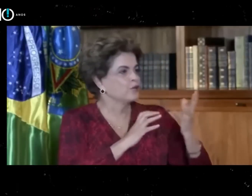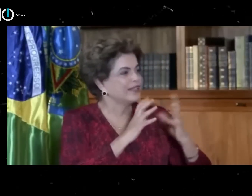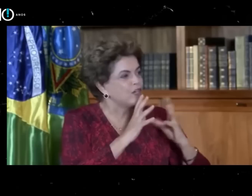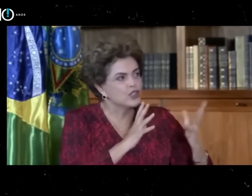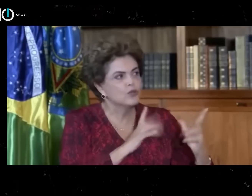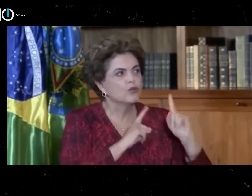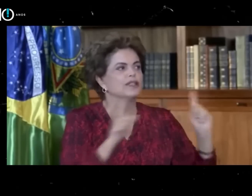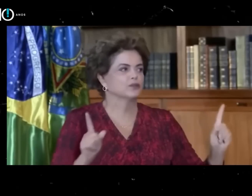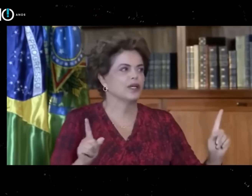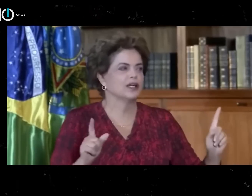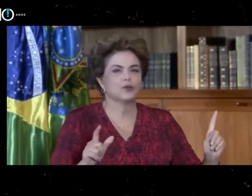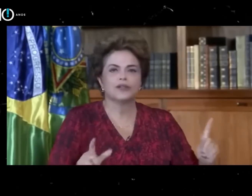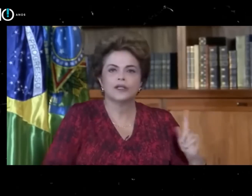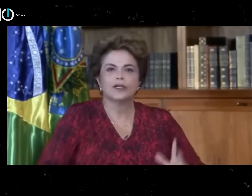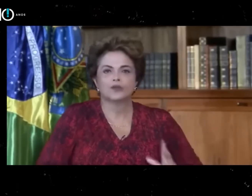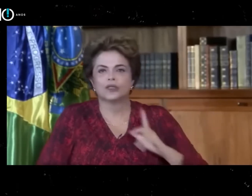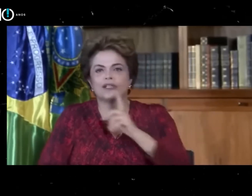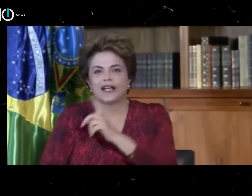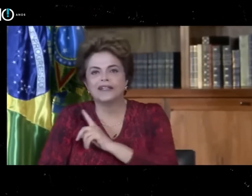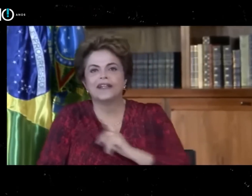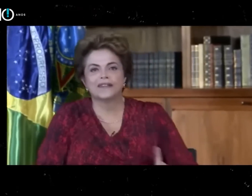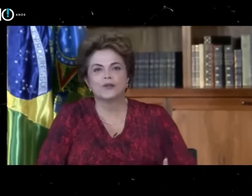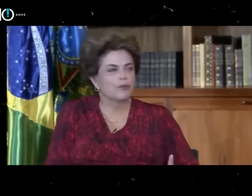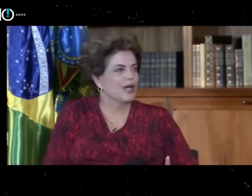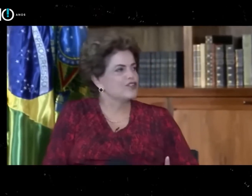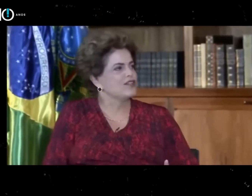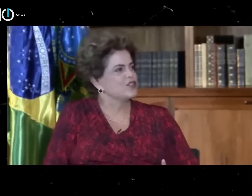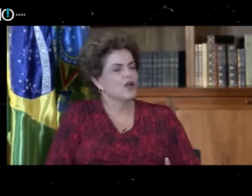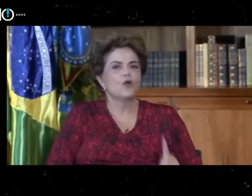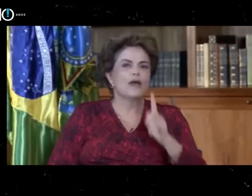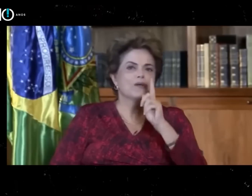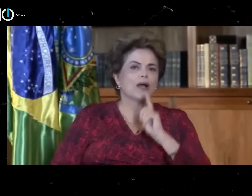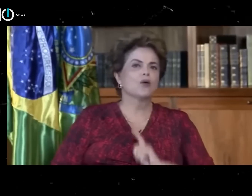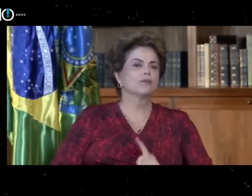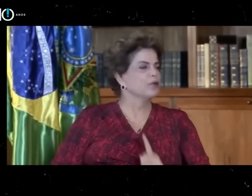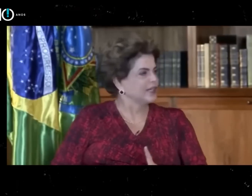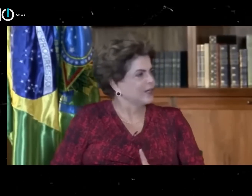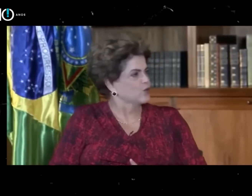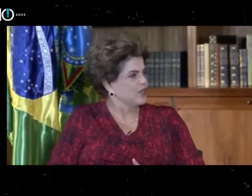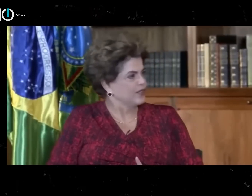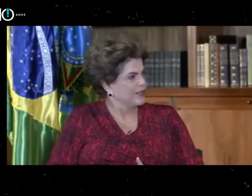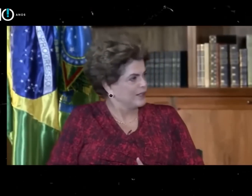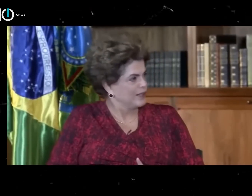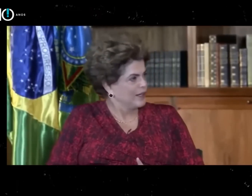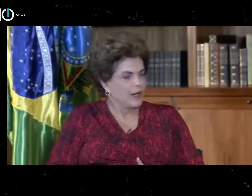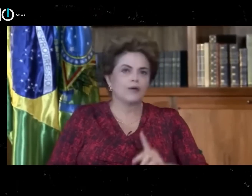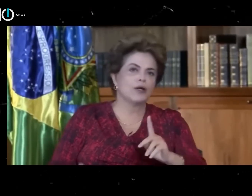é que, sabe, eu não entendi muito bem essa história da nuvem. Estou aqui tentando apurar direitinho. Como é que uma coisa pode estar na